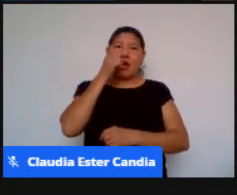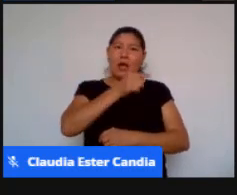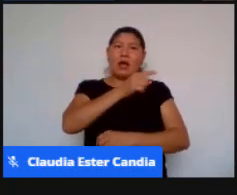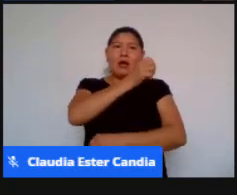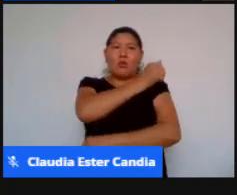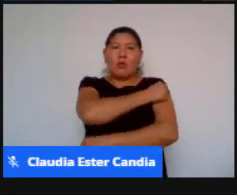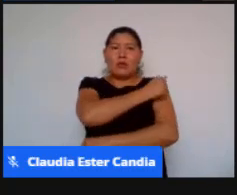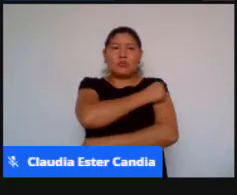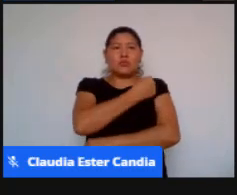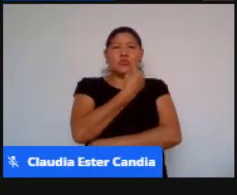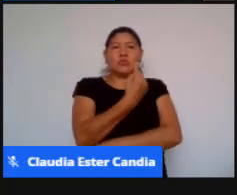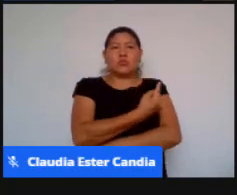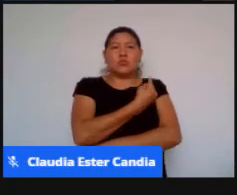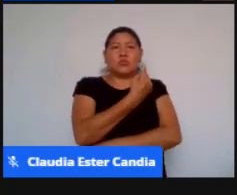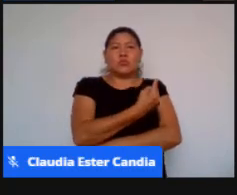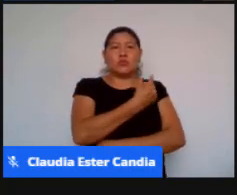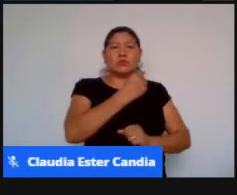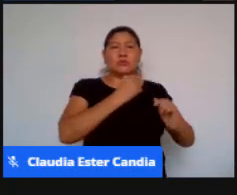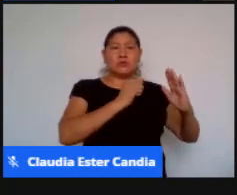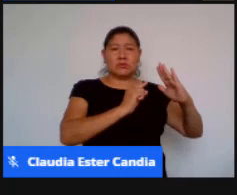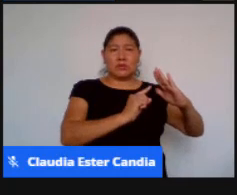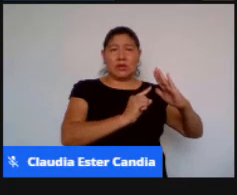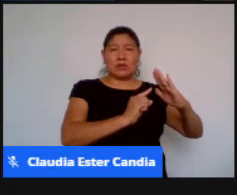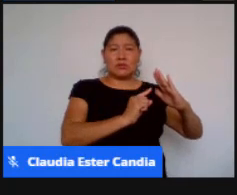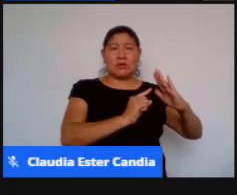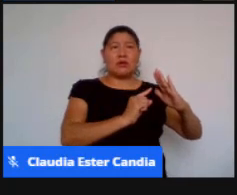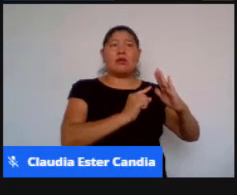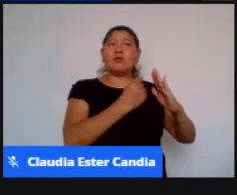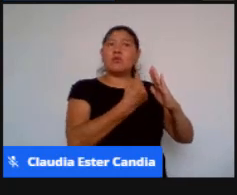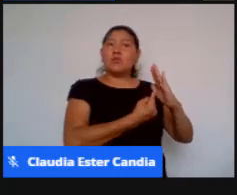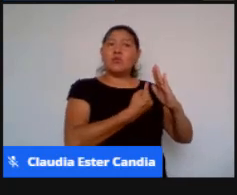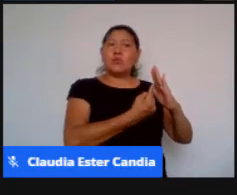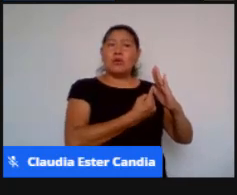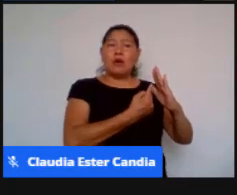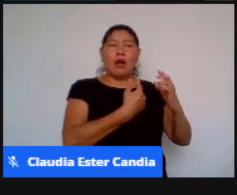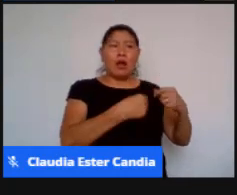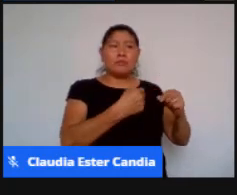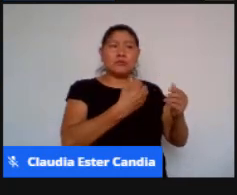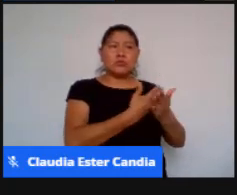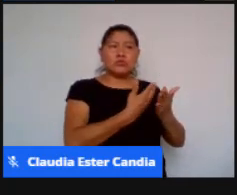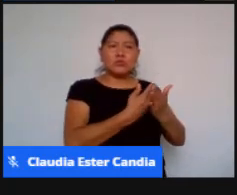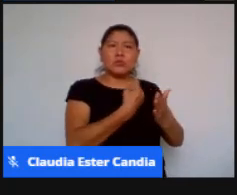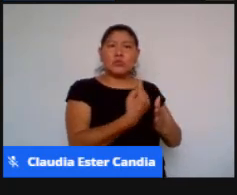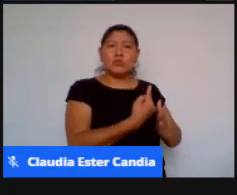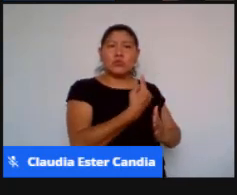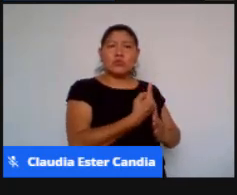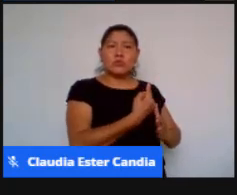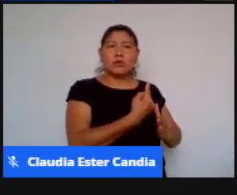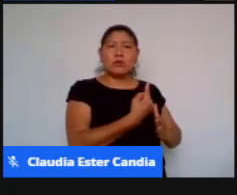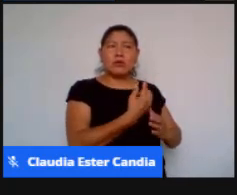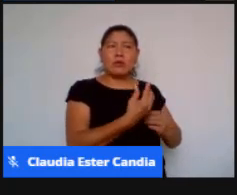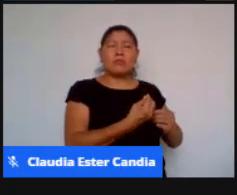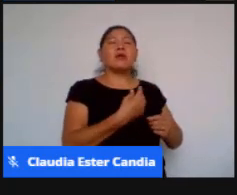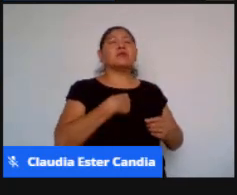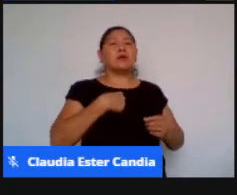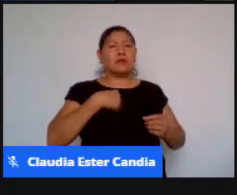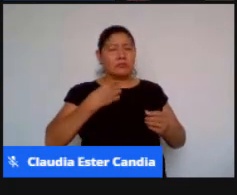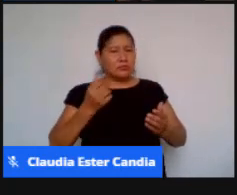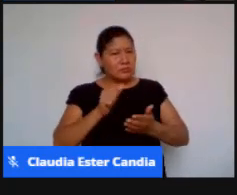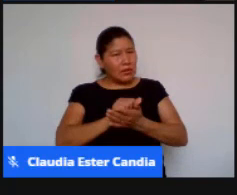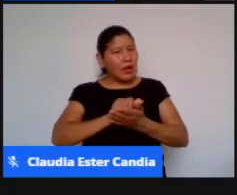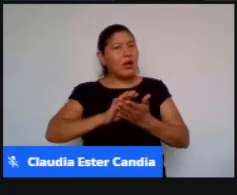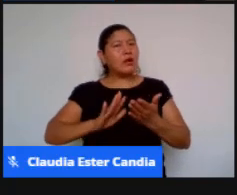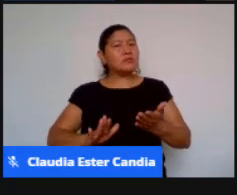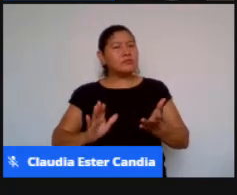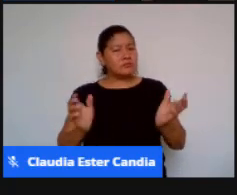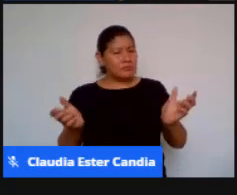disso, né? É ele que faz, é ele sozinho, então ele tem que entender aquilo que a gente coloca é um mínimo, né? Que ele